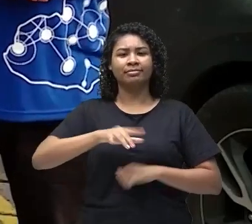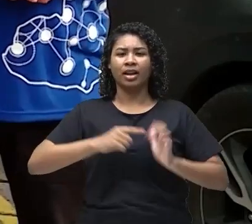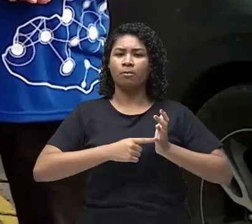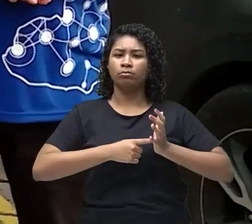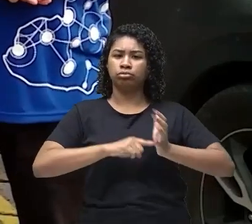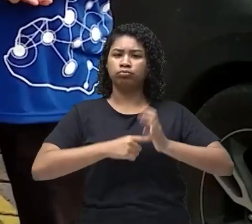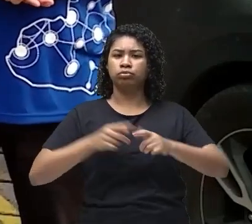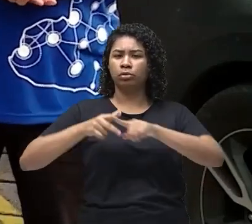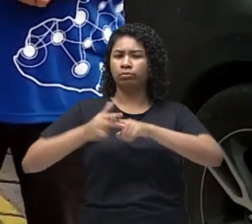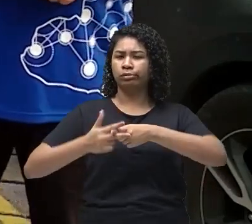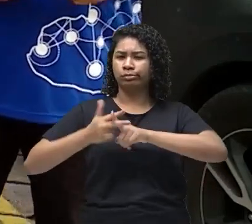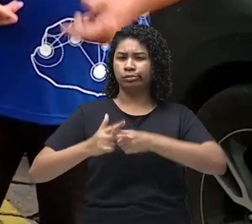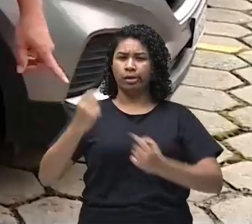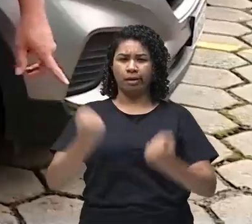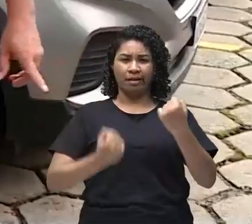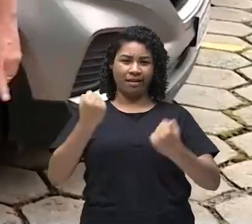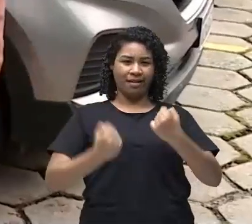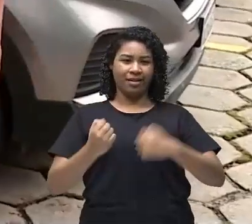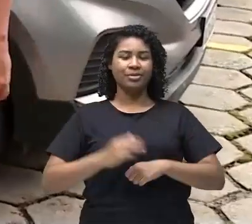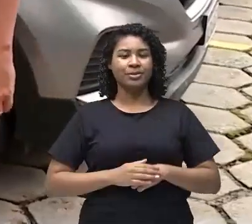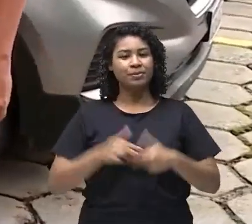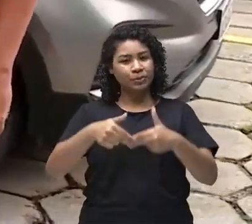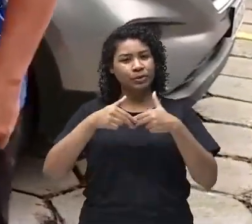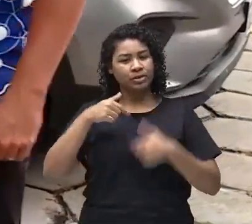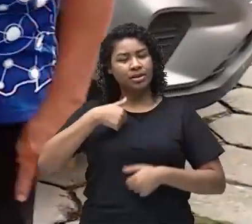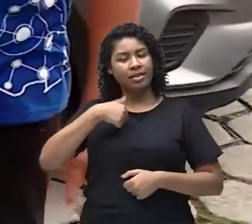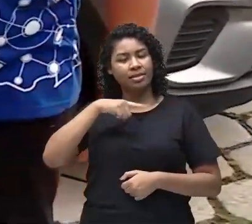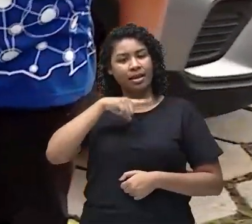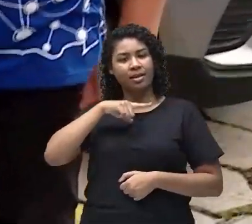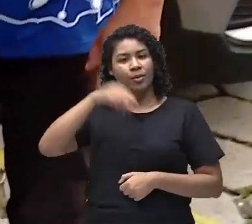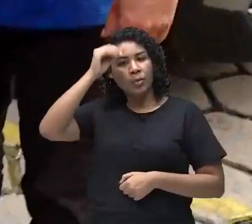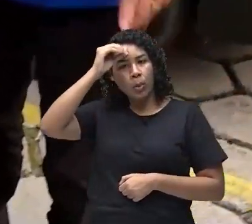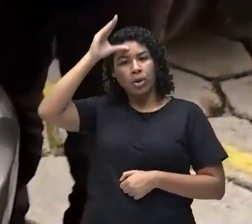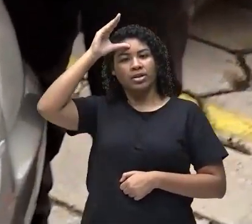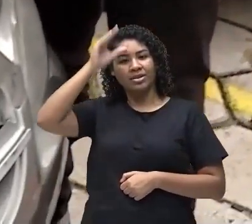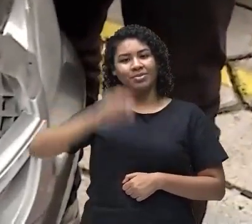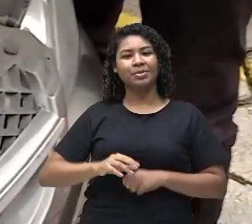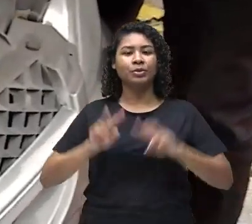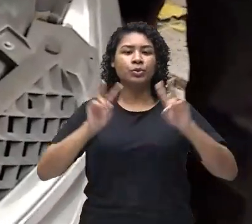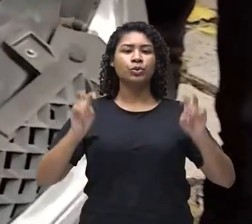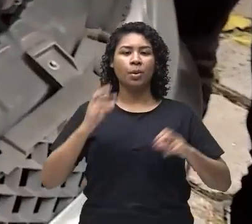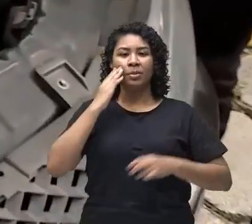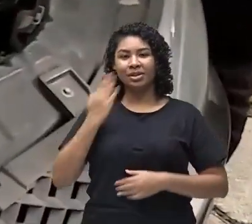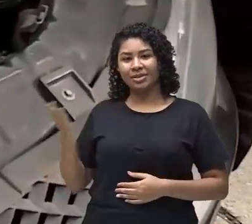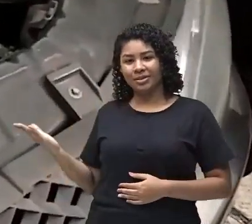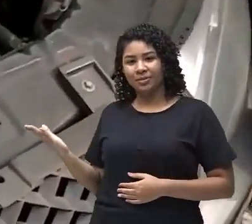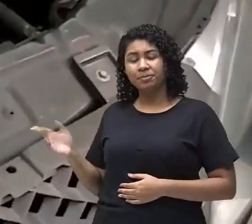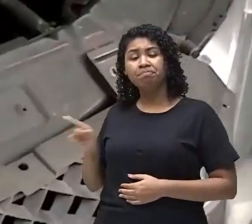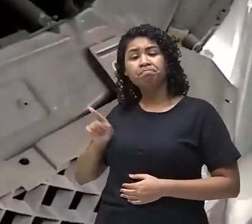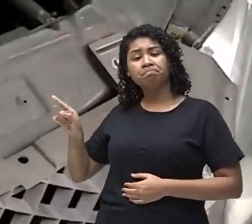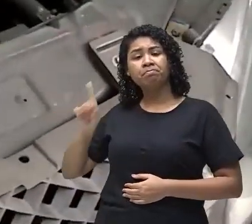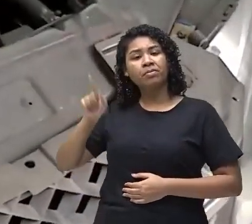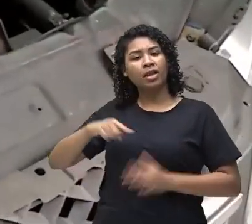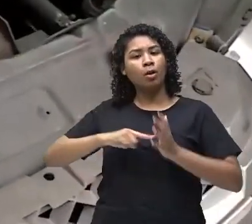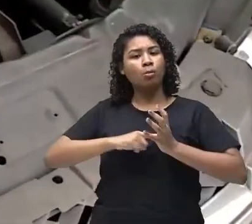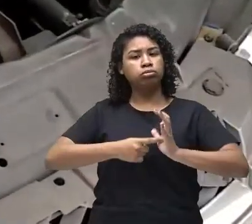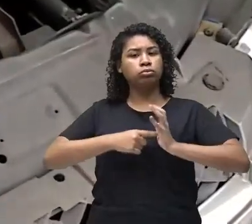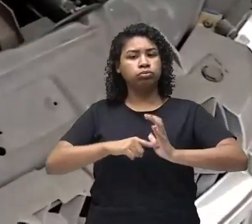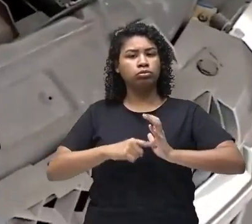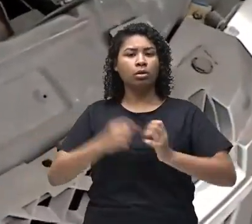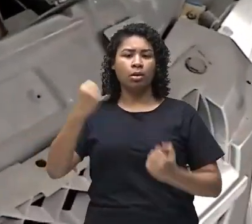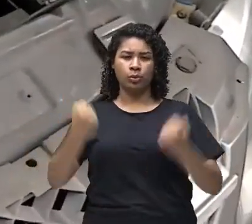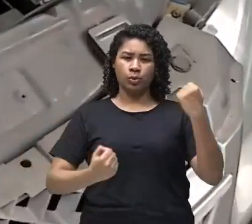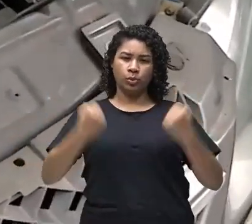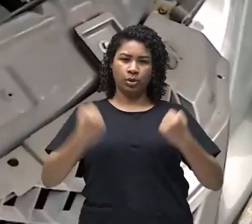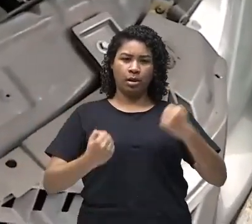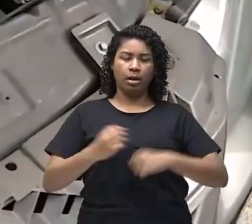pouco de conhecimento para o motor Então pessoal nós estamos vendo aqui o motor de um veículo certo nós